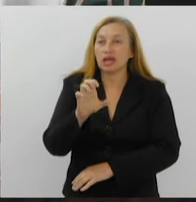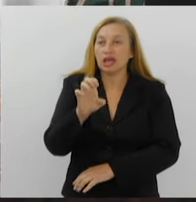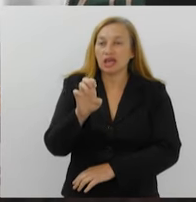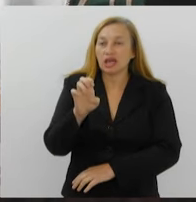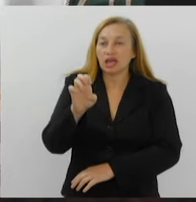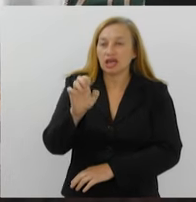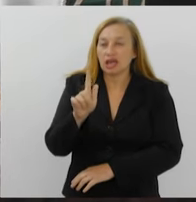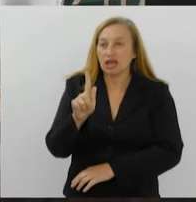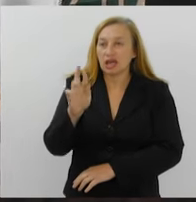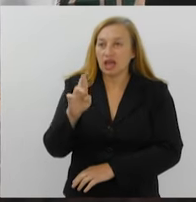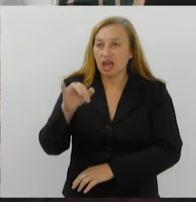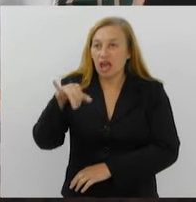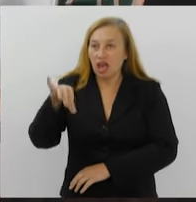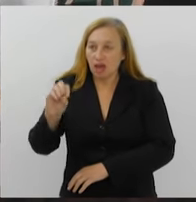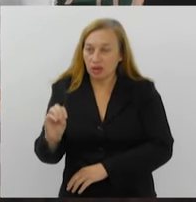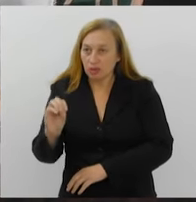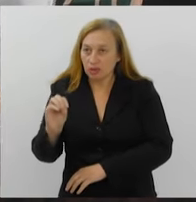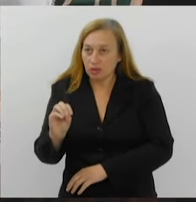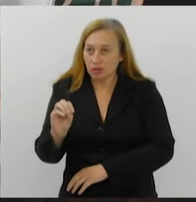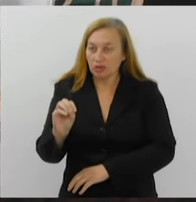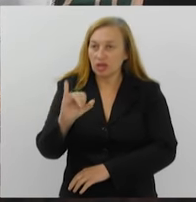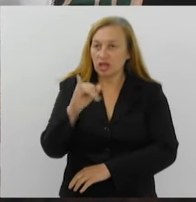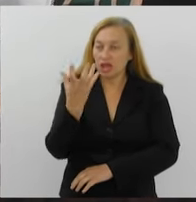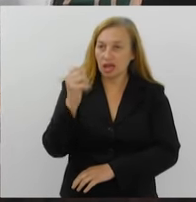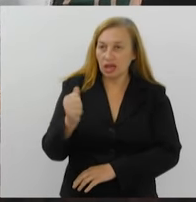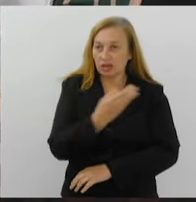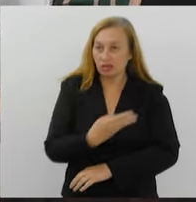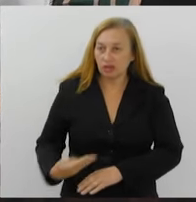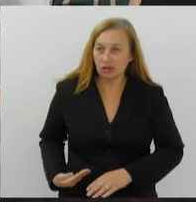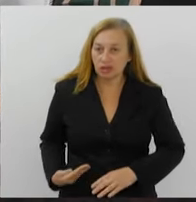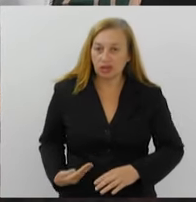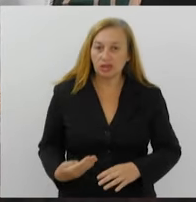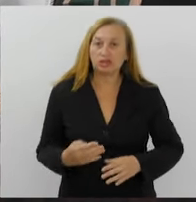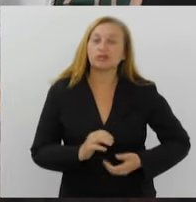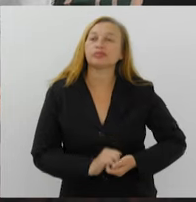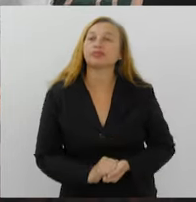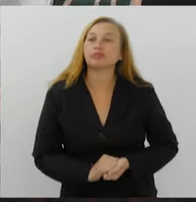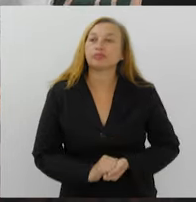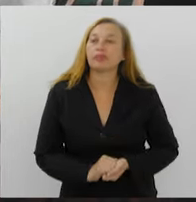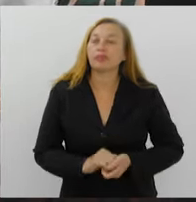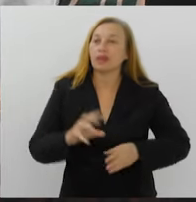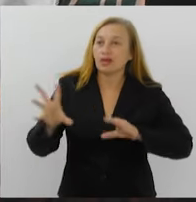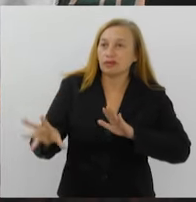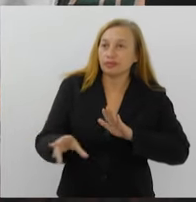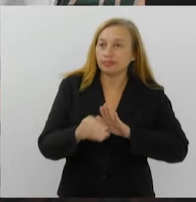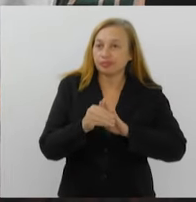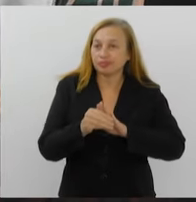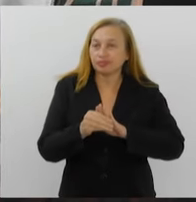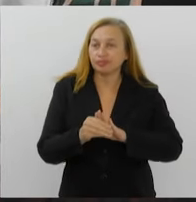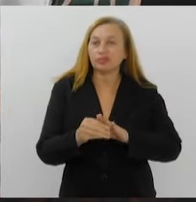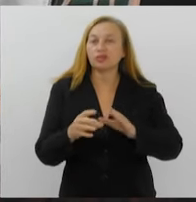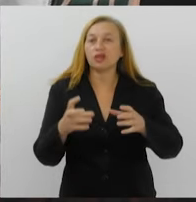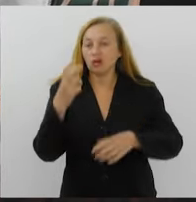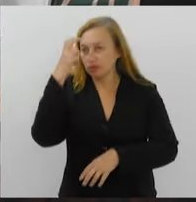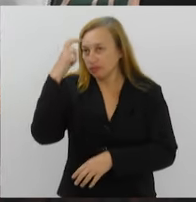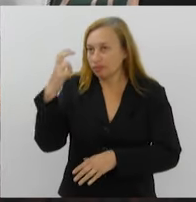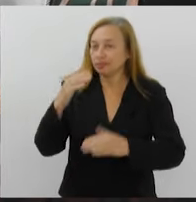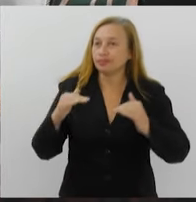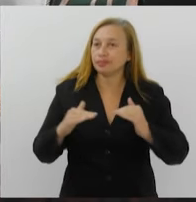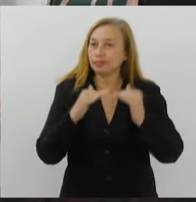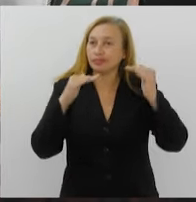Governador. Pareceres das comissões Constituição e Justiça pela juridicidade com emenda, de Cultura